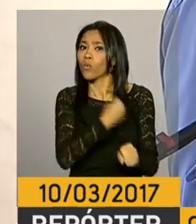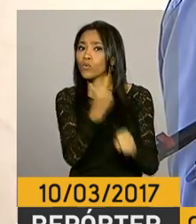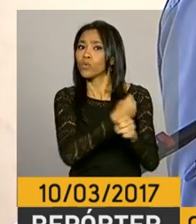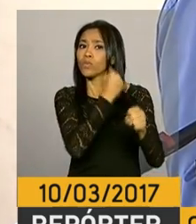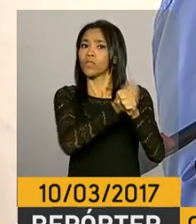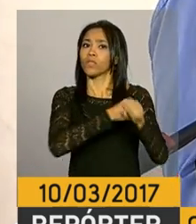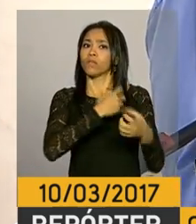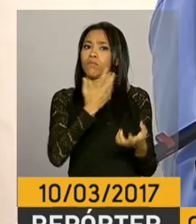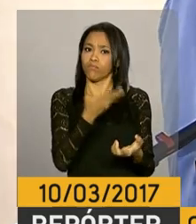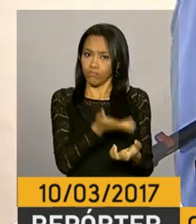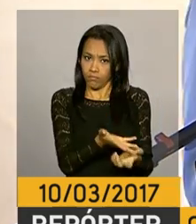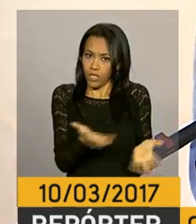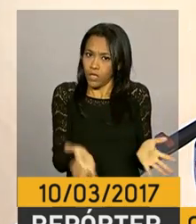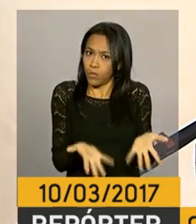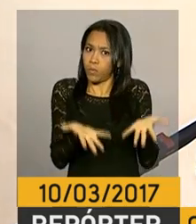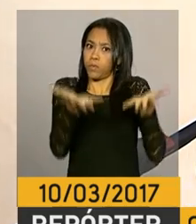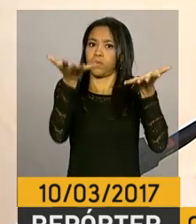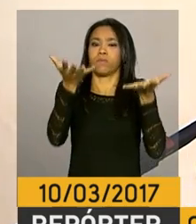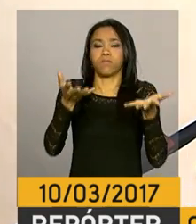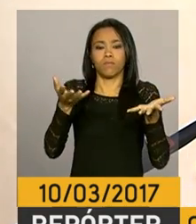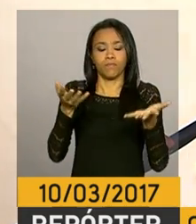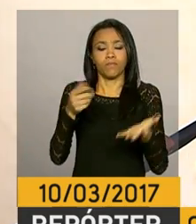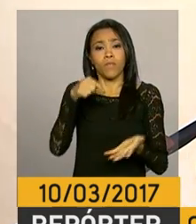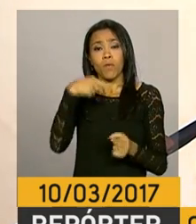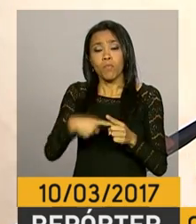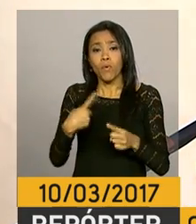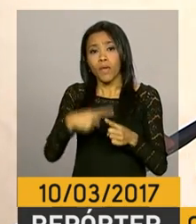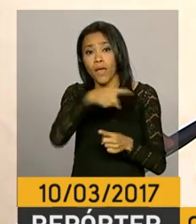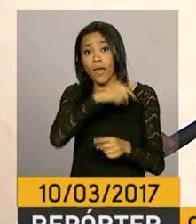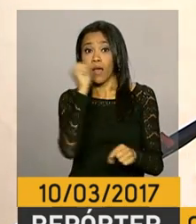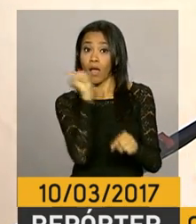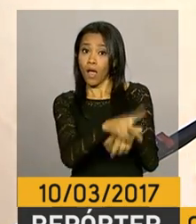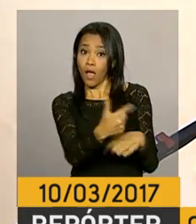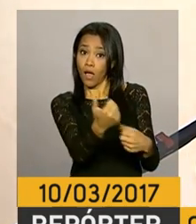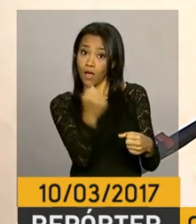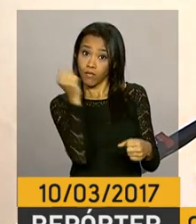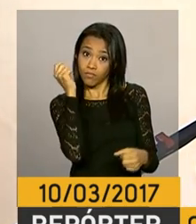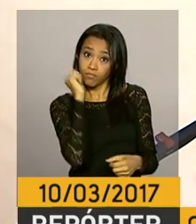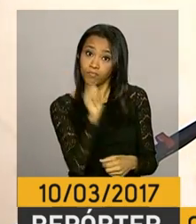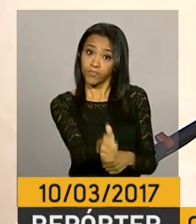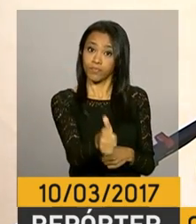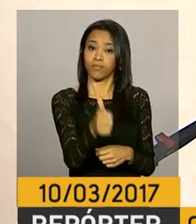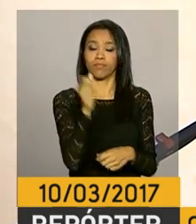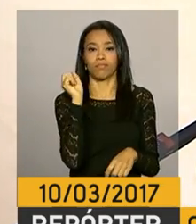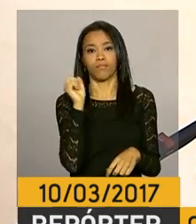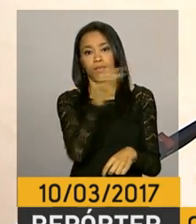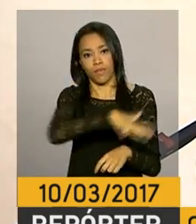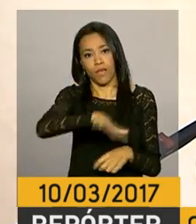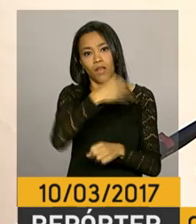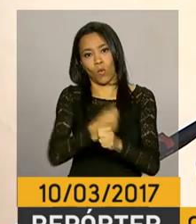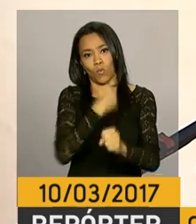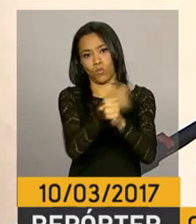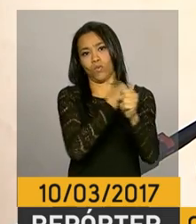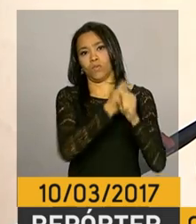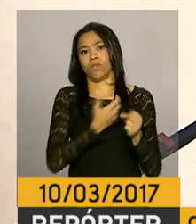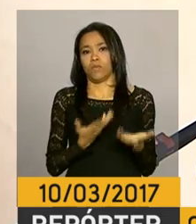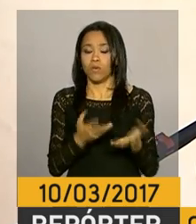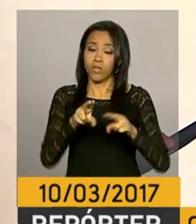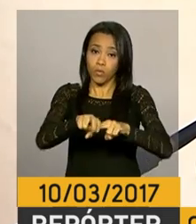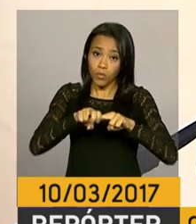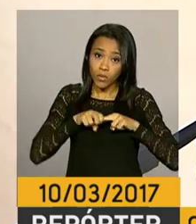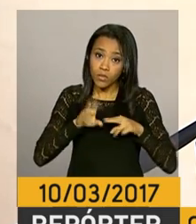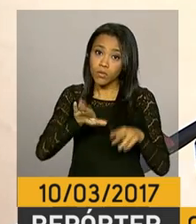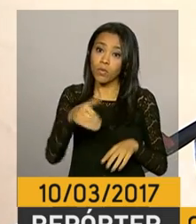civil, Fernando. Porque a área da construção civil é de emprego rápido, de emprego imediato. Por isso que quando